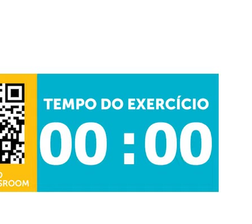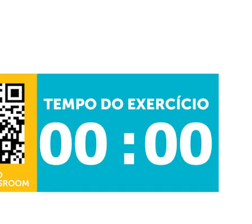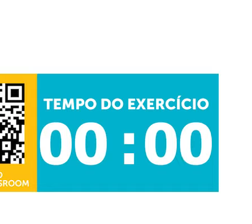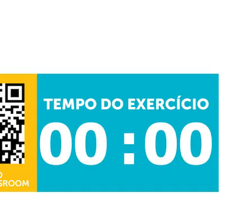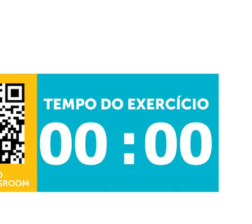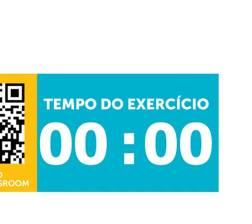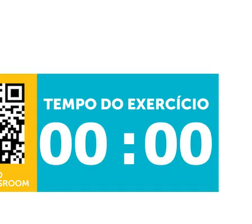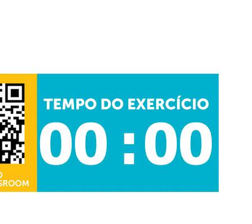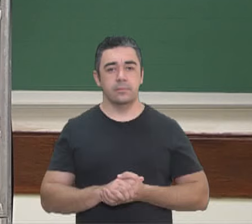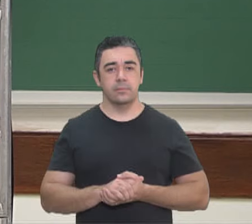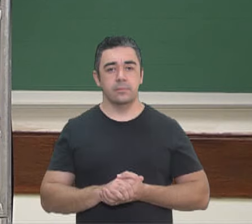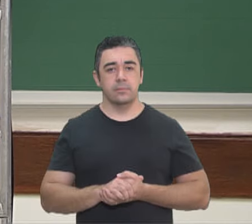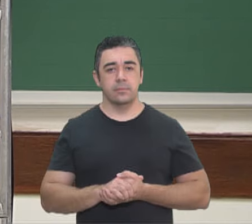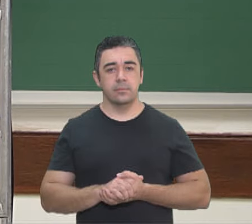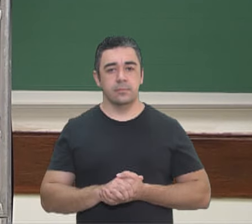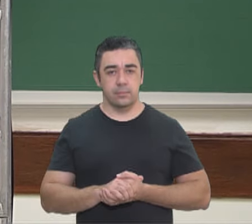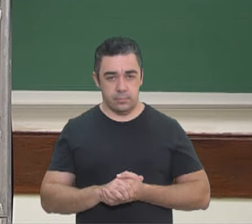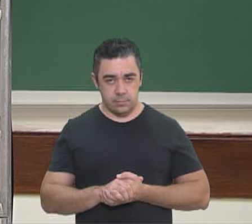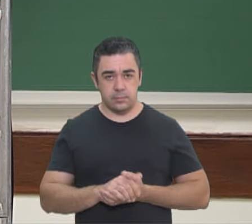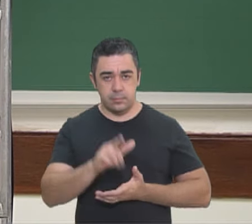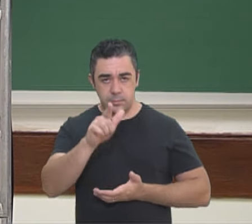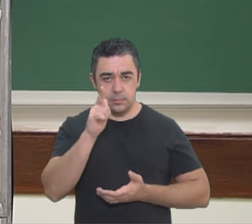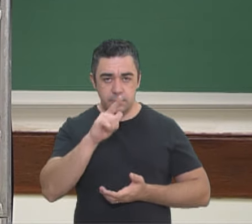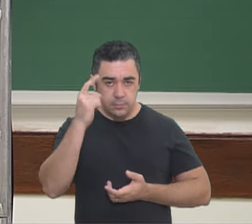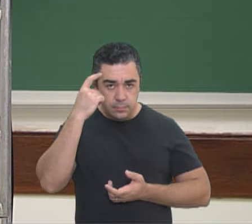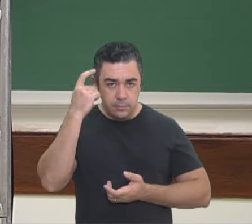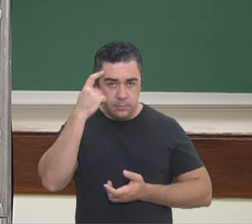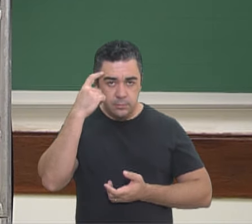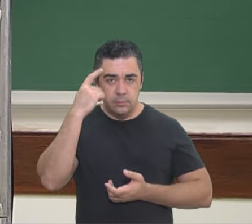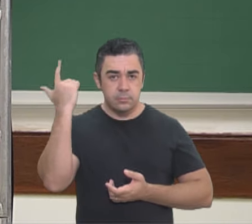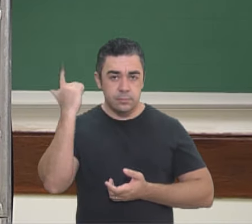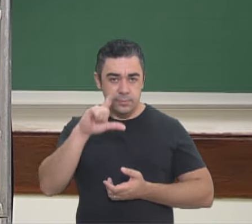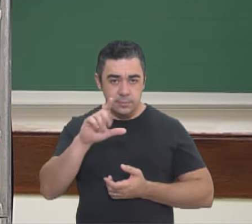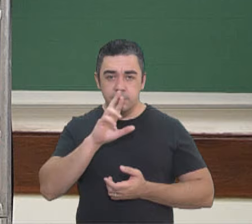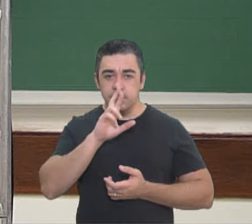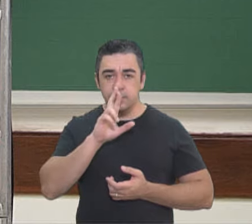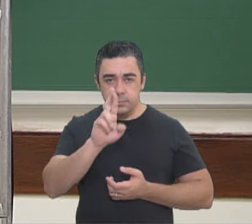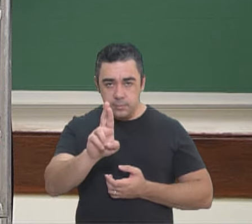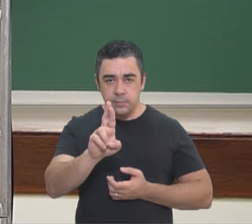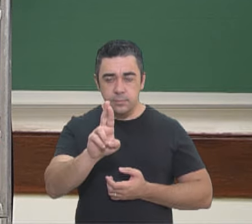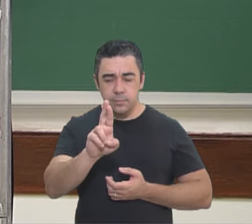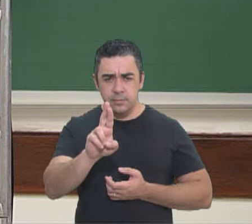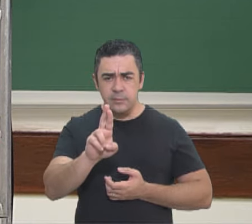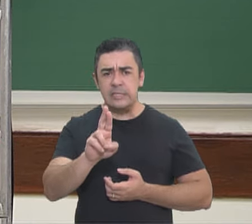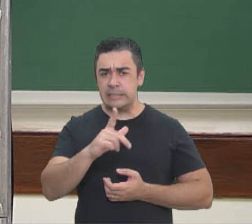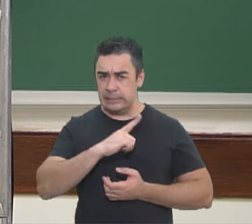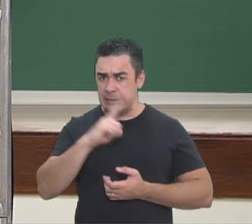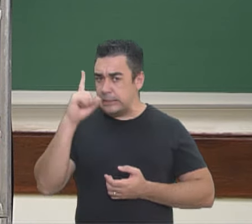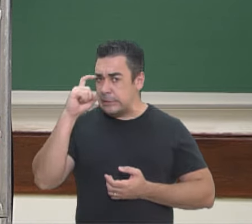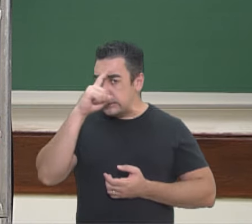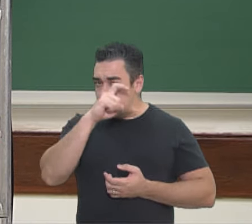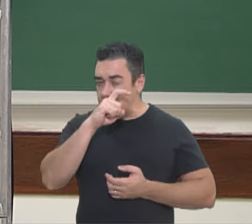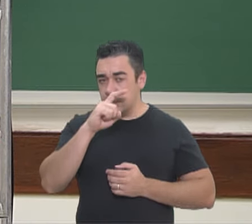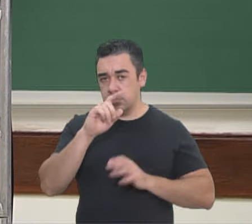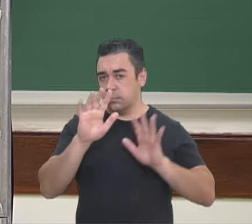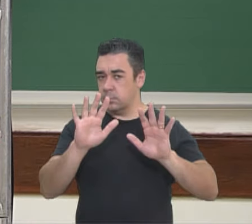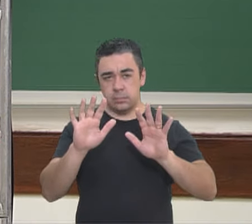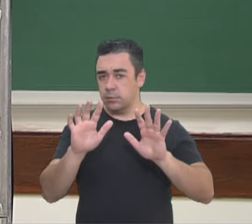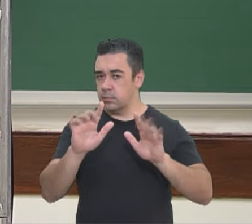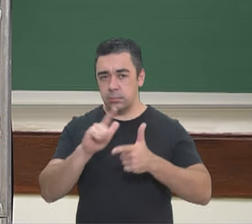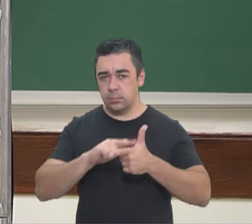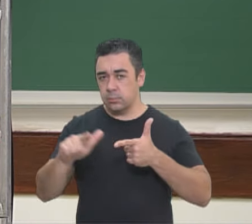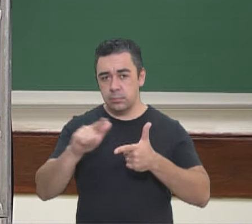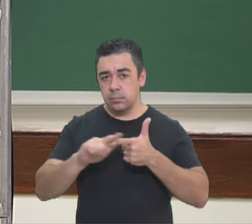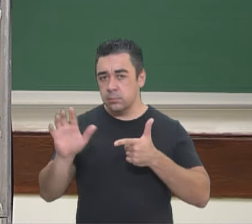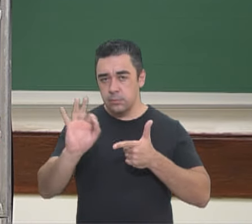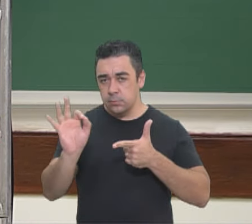errou, anota a resposta certa e faz uma revisão. Não sai apagando tudo, não. Revisa o que você fez para ver aonde que você